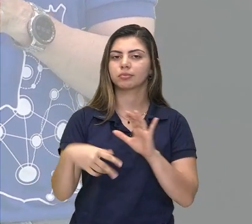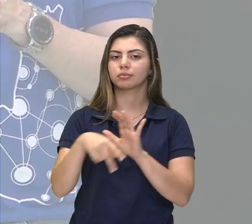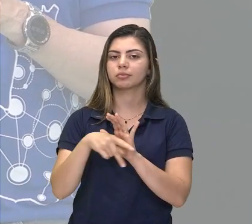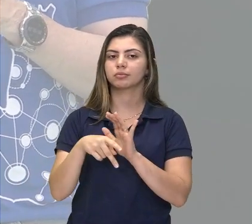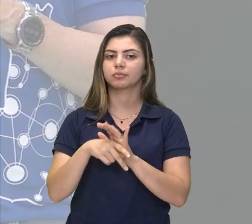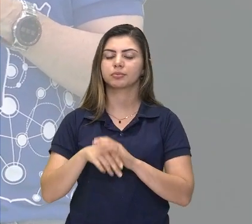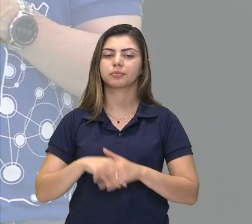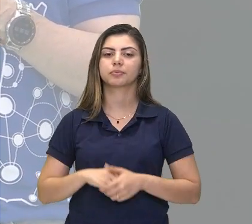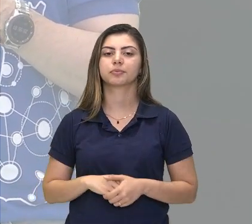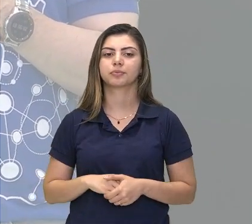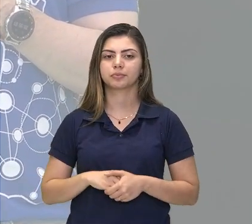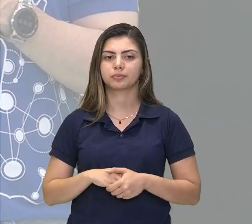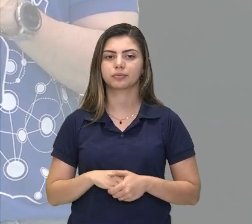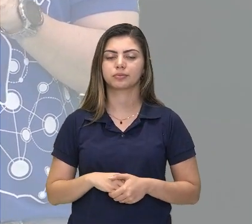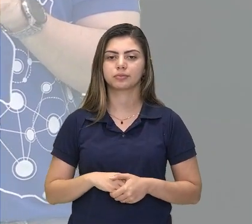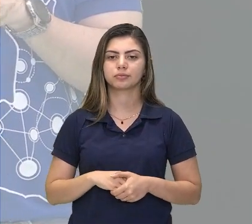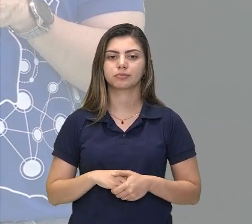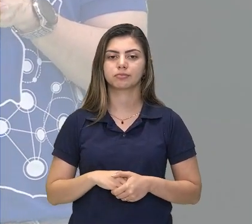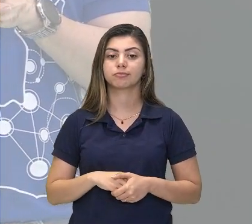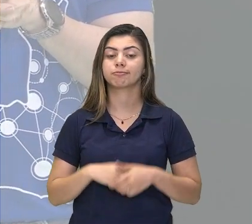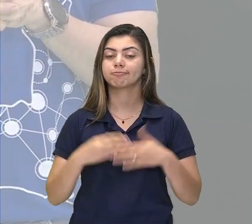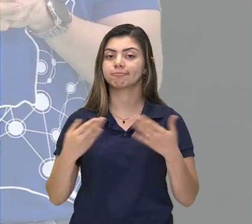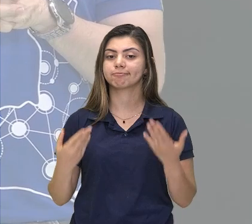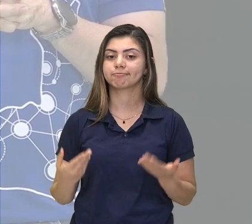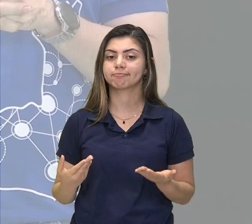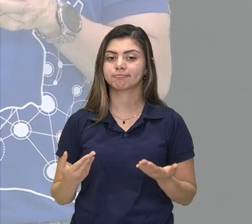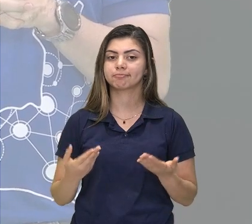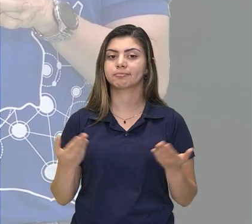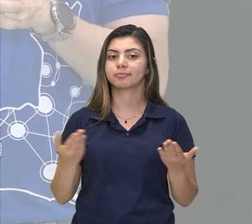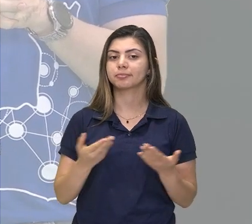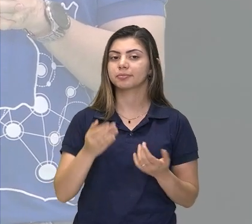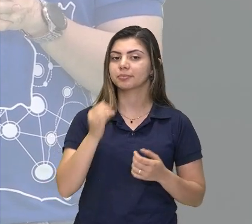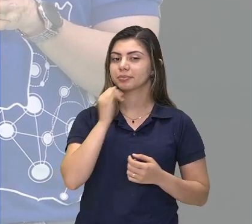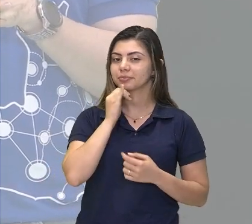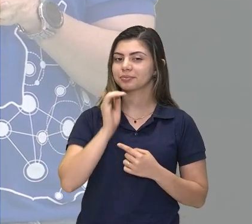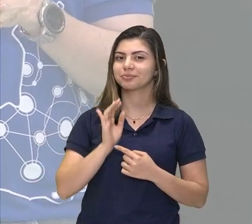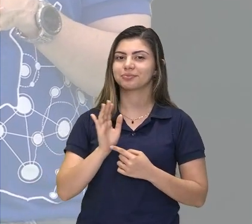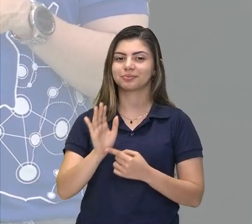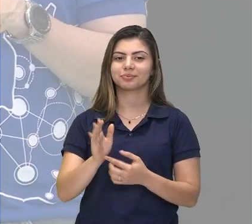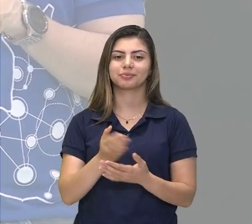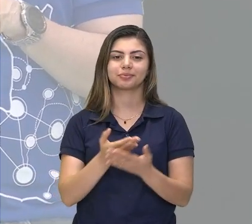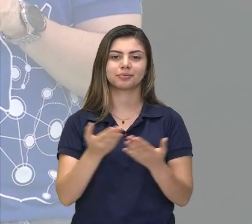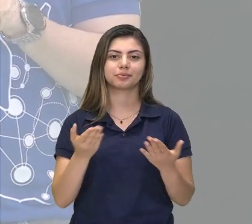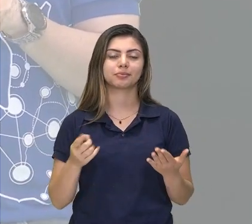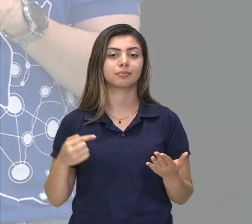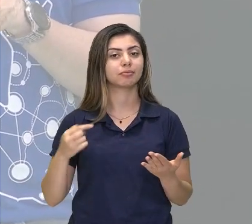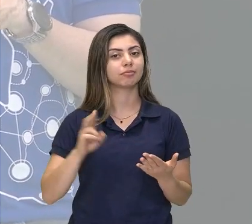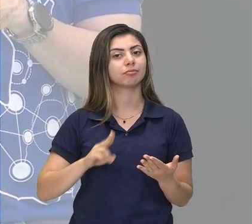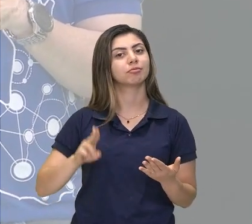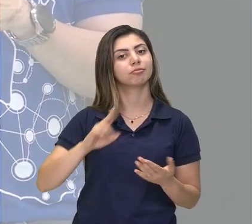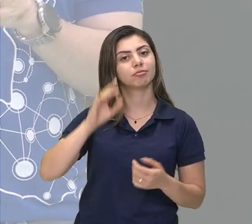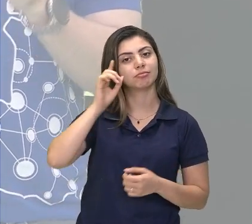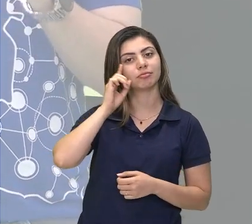continuidade. Então, nesse caso aí, um exemplo que a gente pode dar no cotidiano